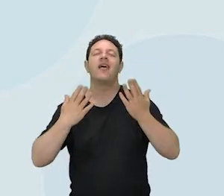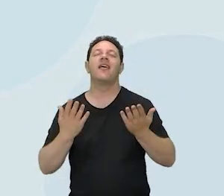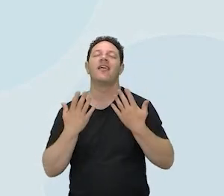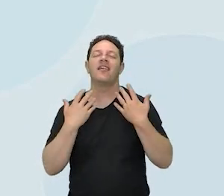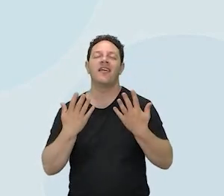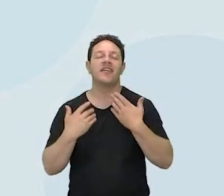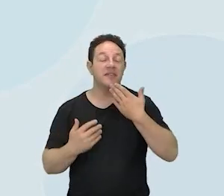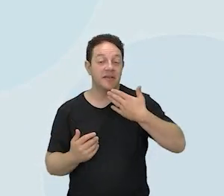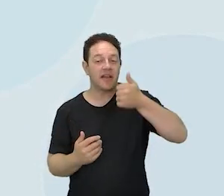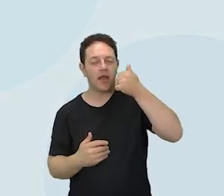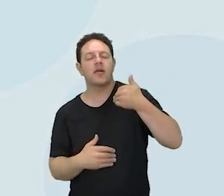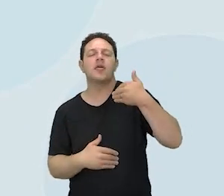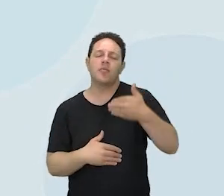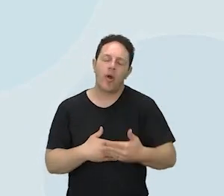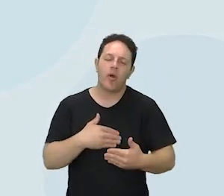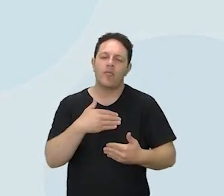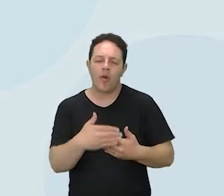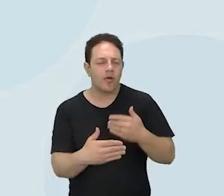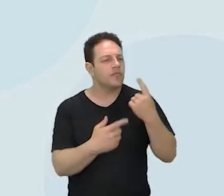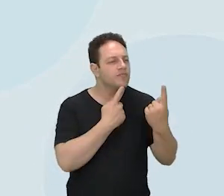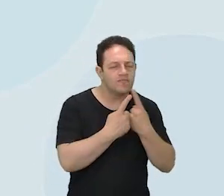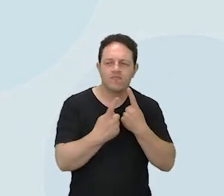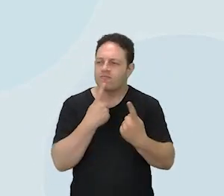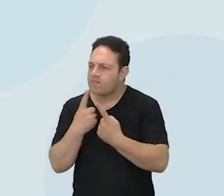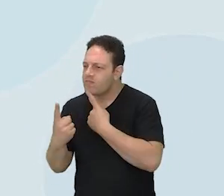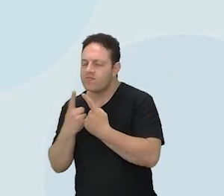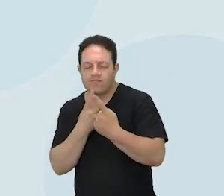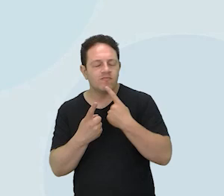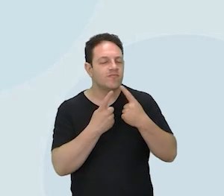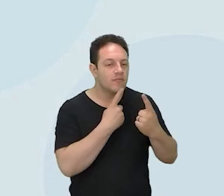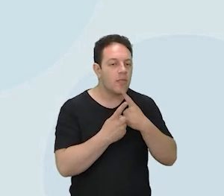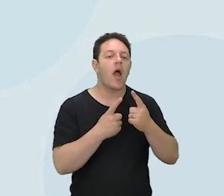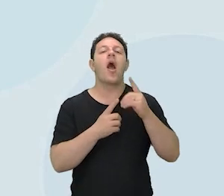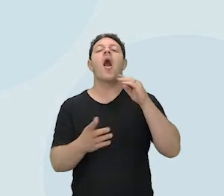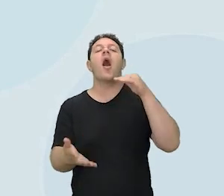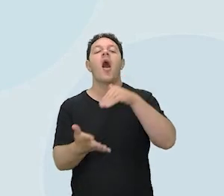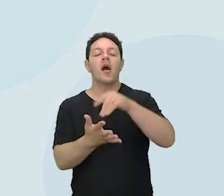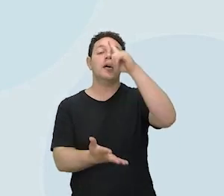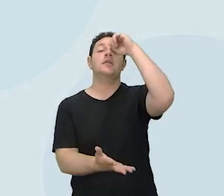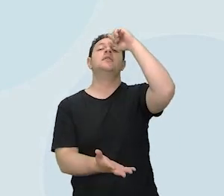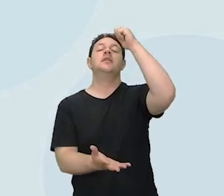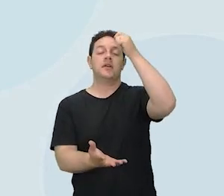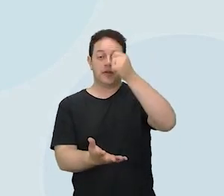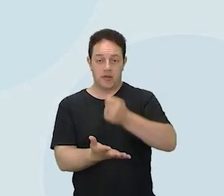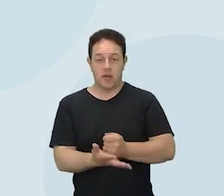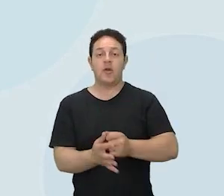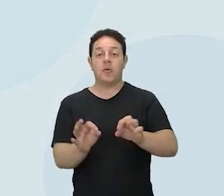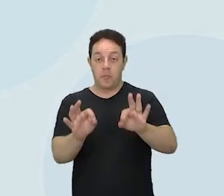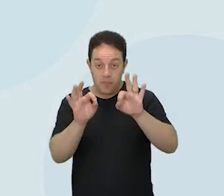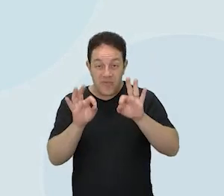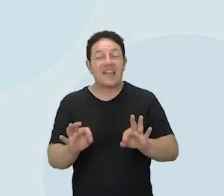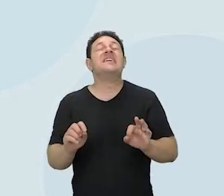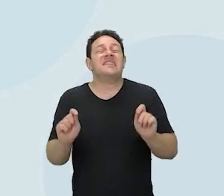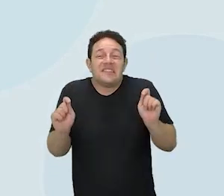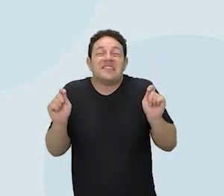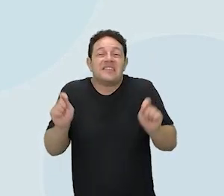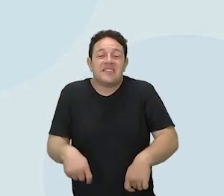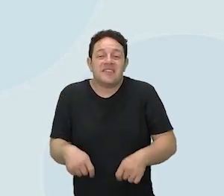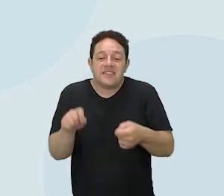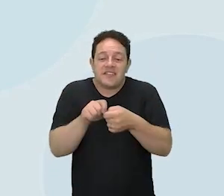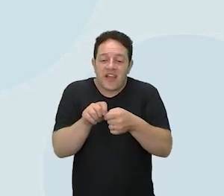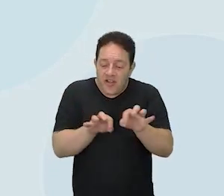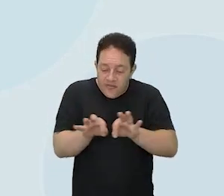foram chegando a um consenso do que seria possível de